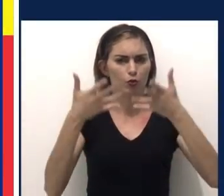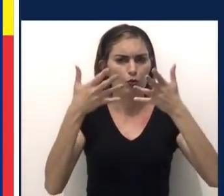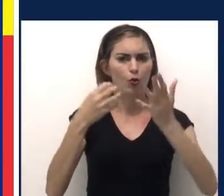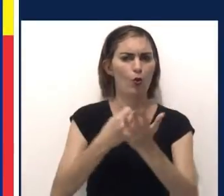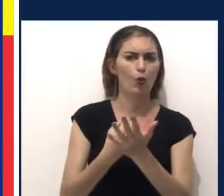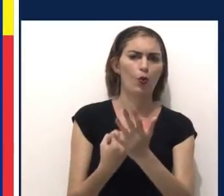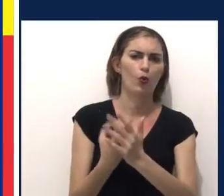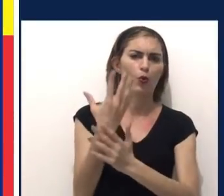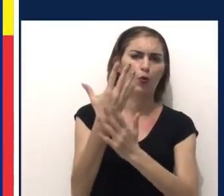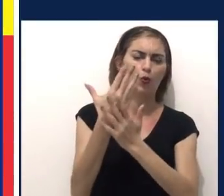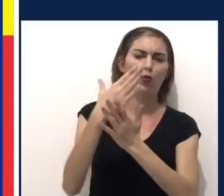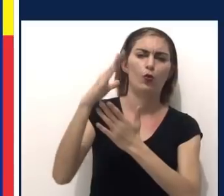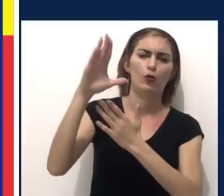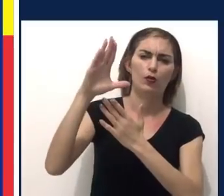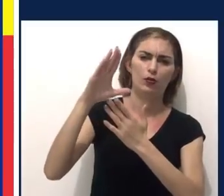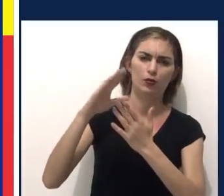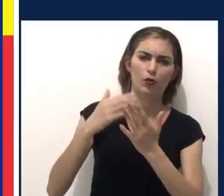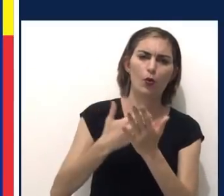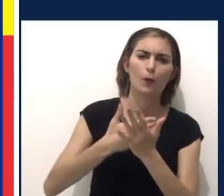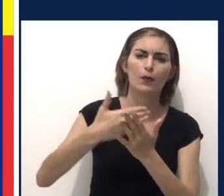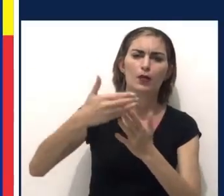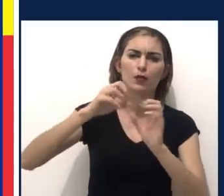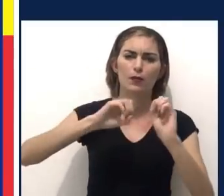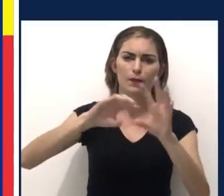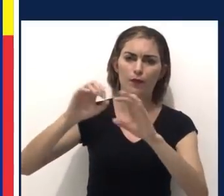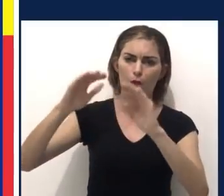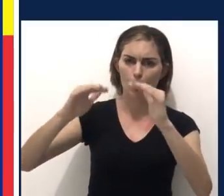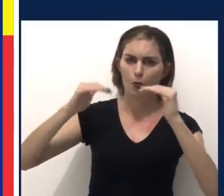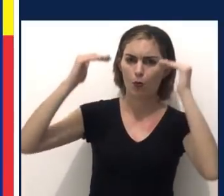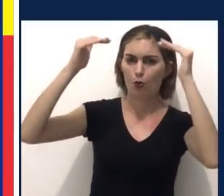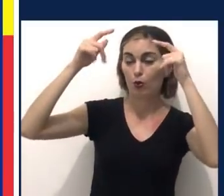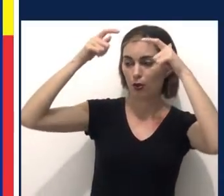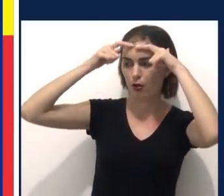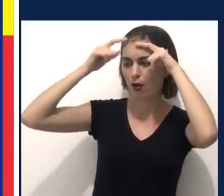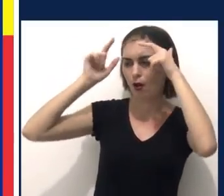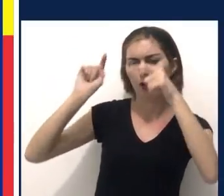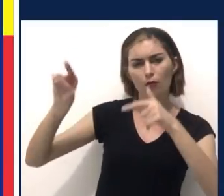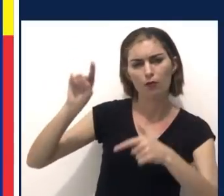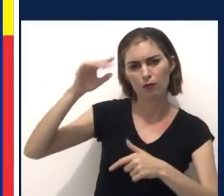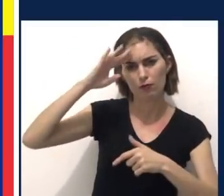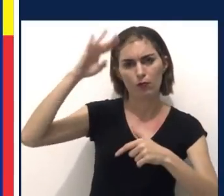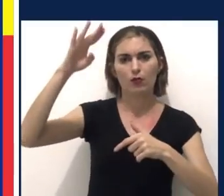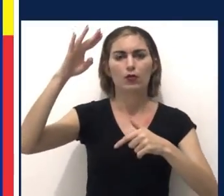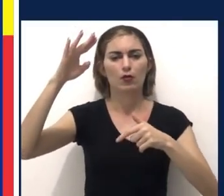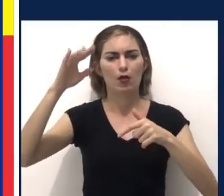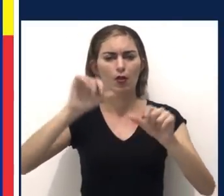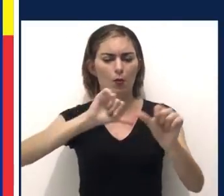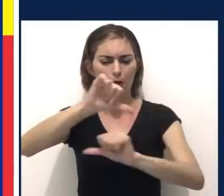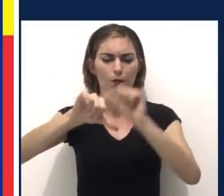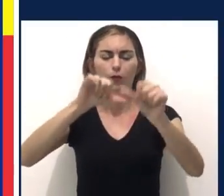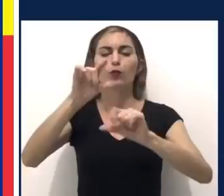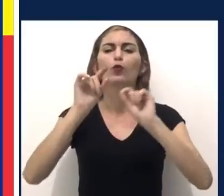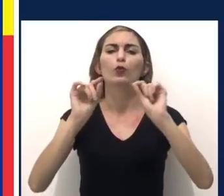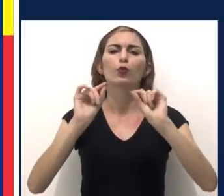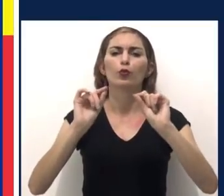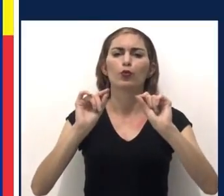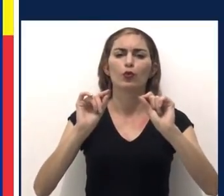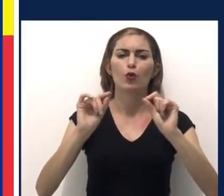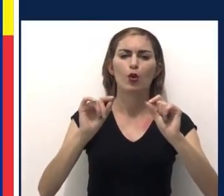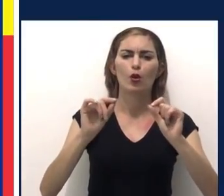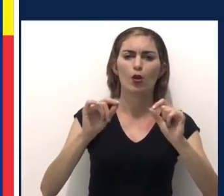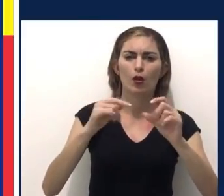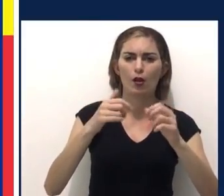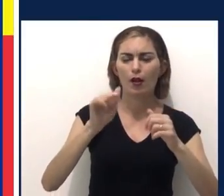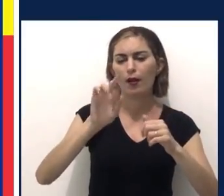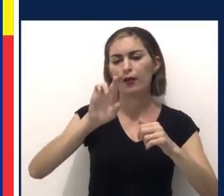acentuando a doutrina da origem divina do poder do rei e rechaçando o